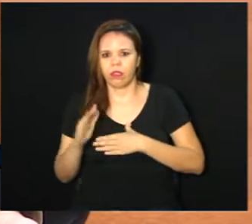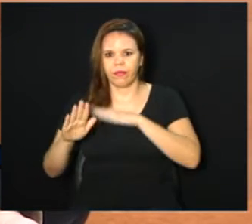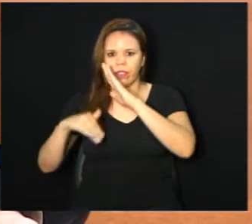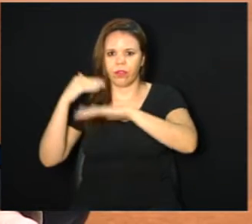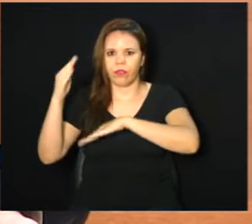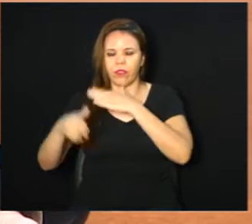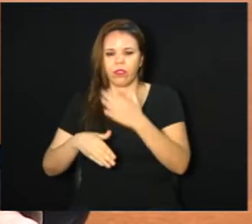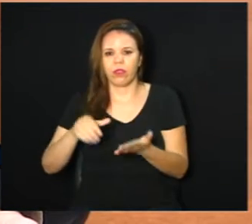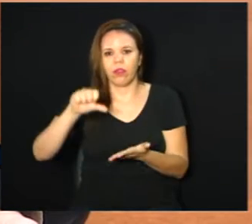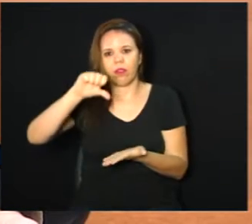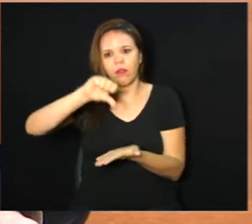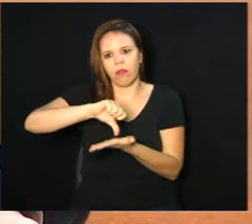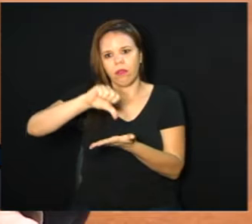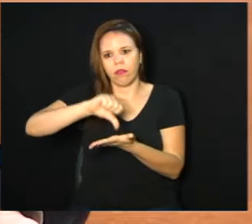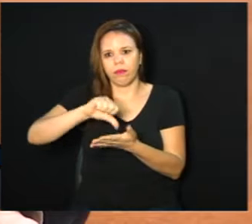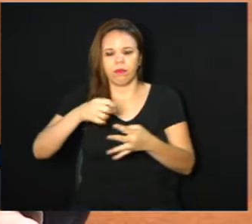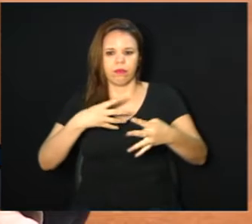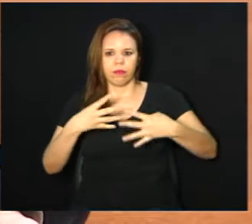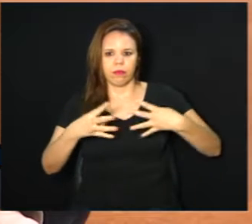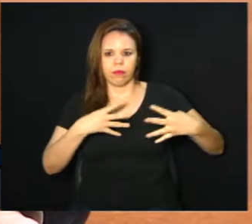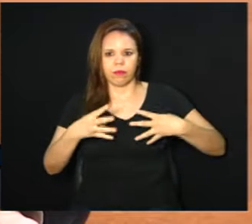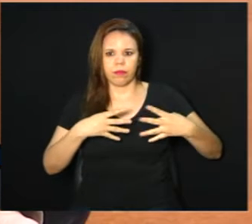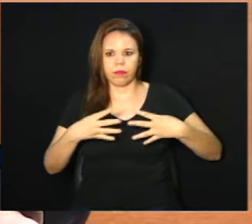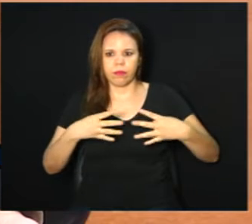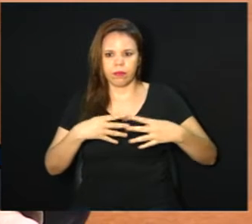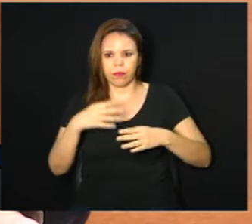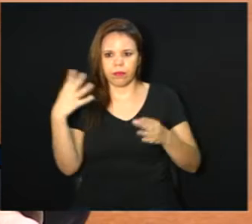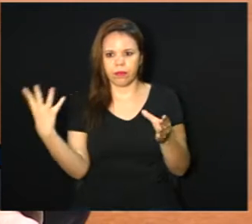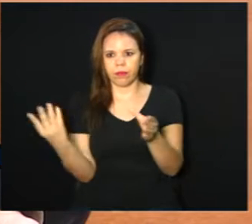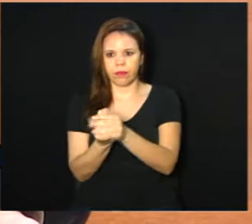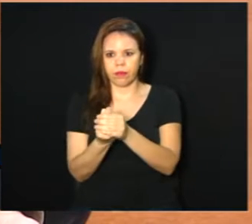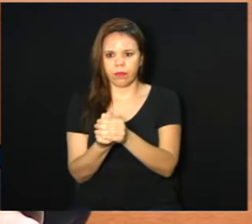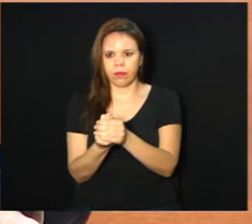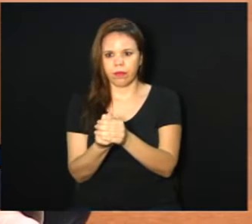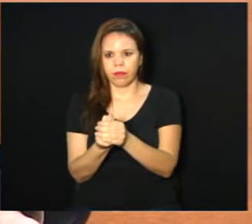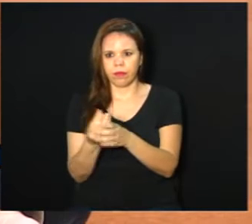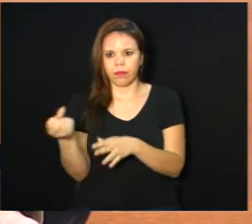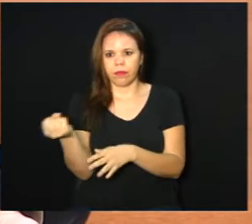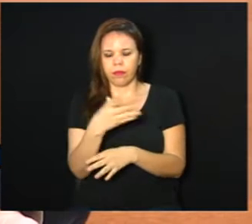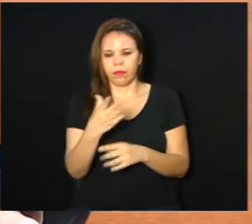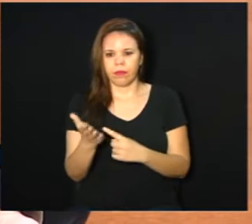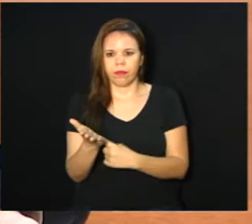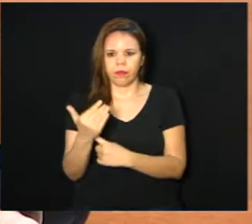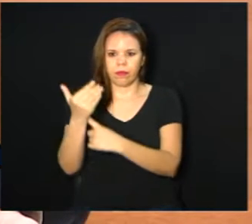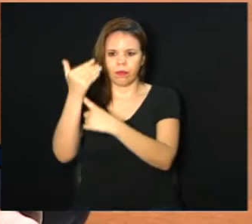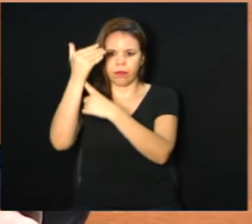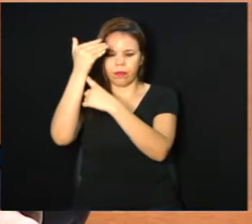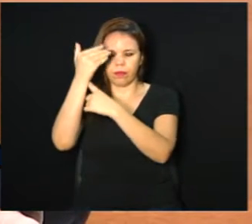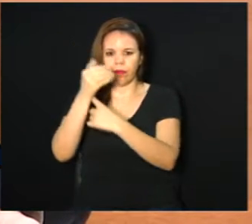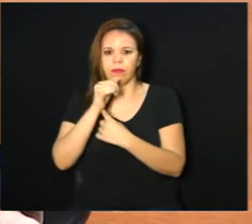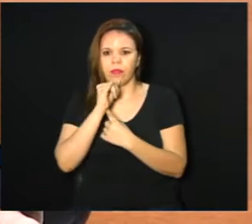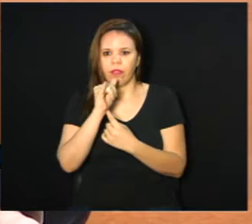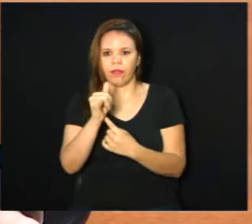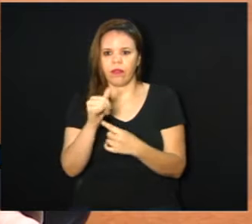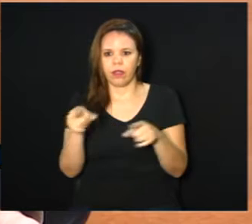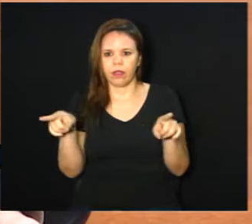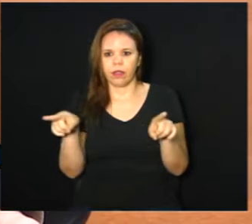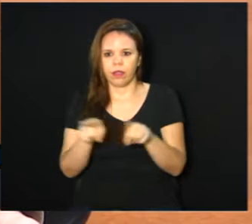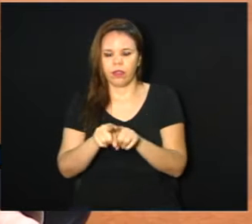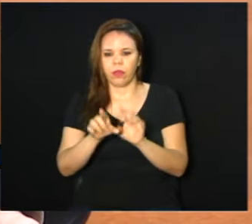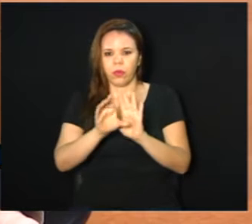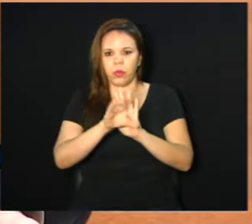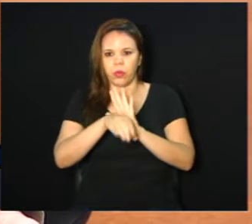de Barão Geraldo para a implementação de novas tecnologias, e falará também o conceito